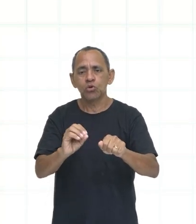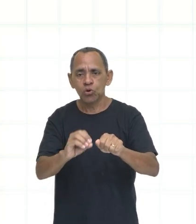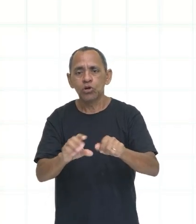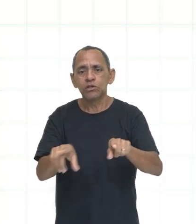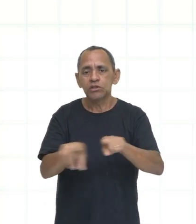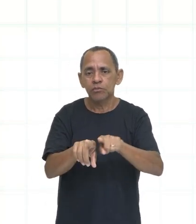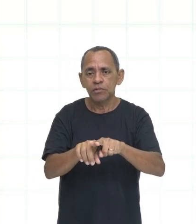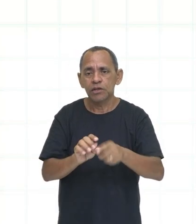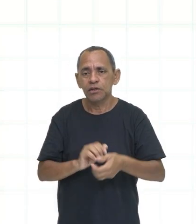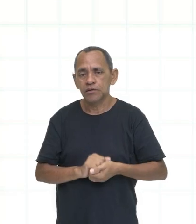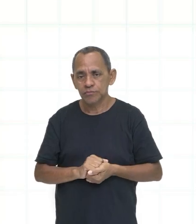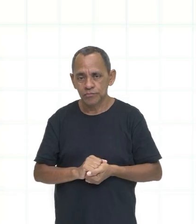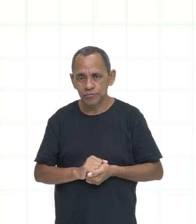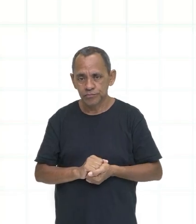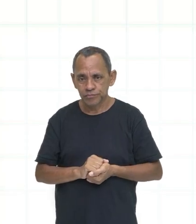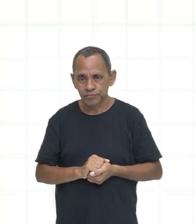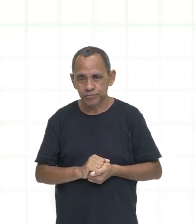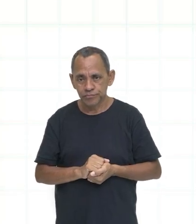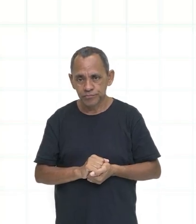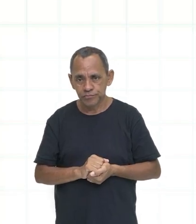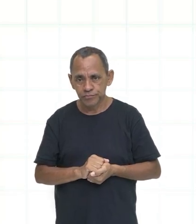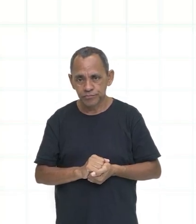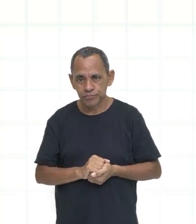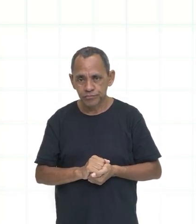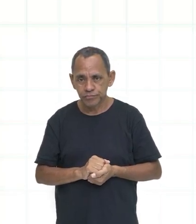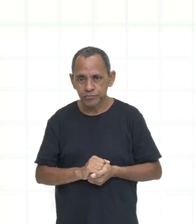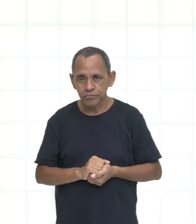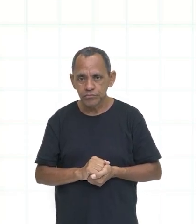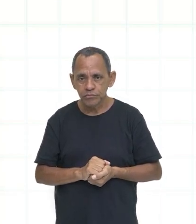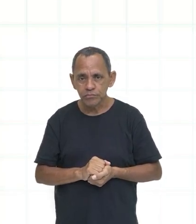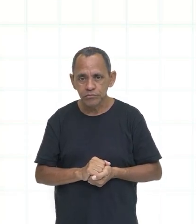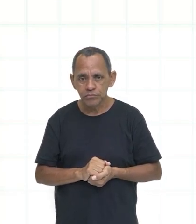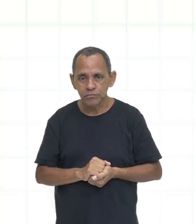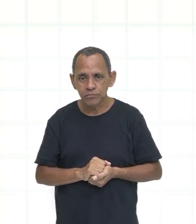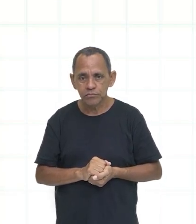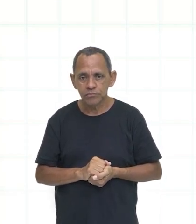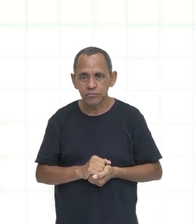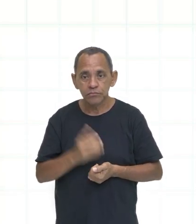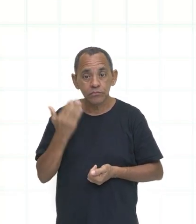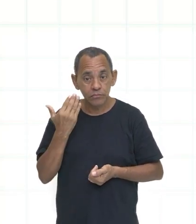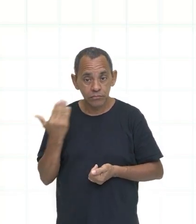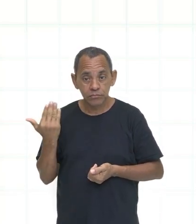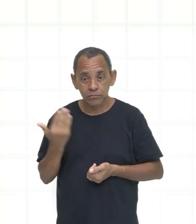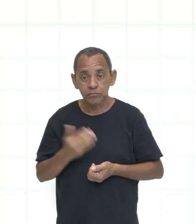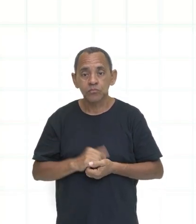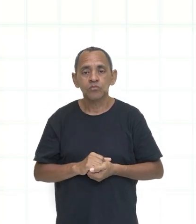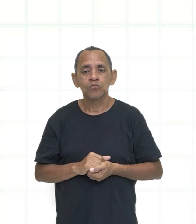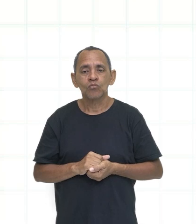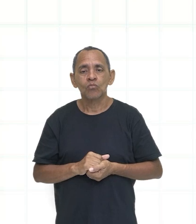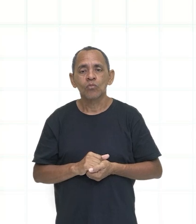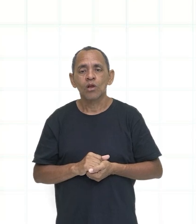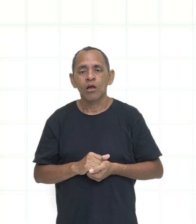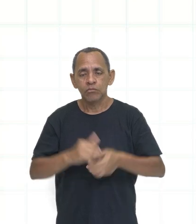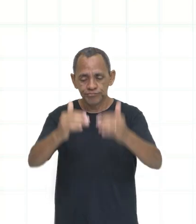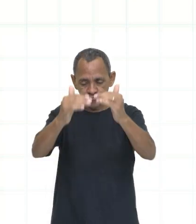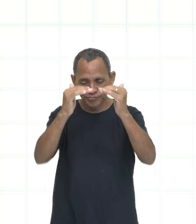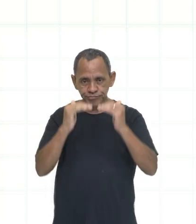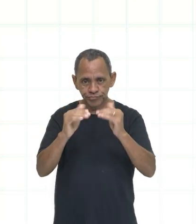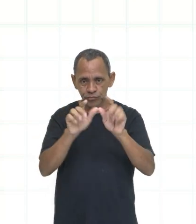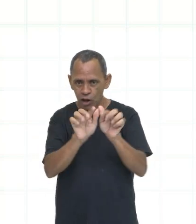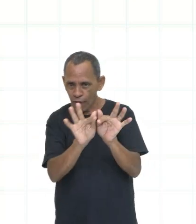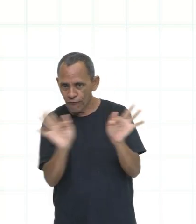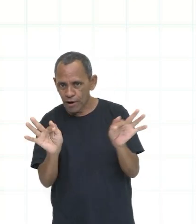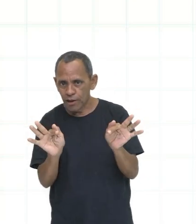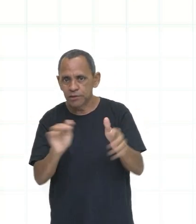outro. Pois bem, o outro exemplo. A growing awareness of cultural diversity is fostering a